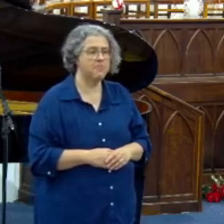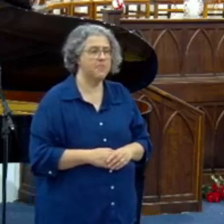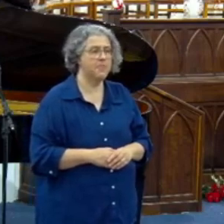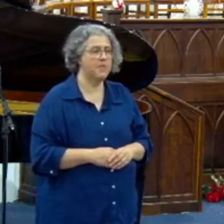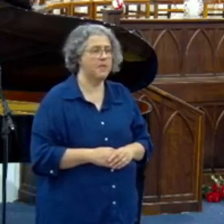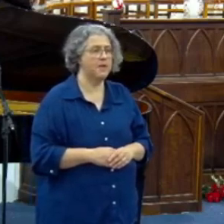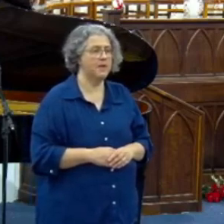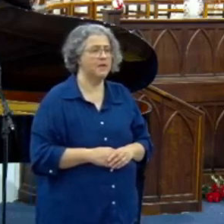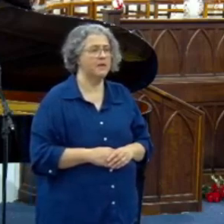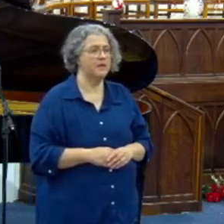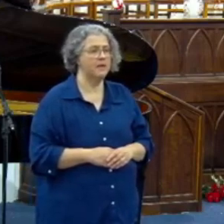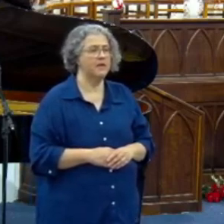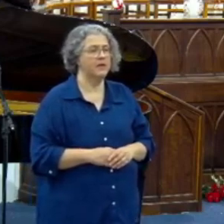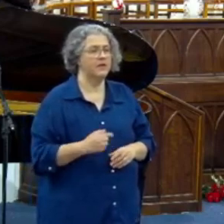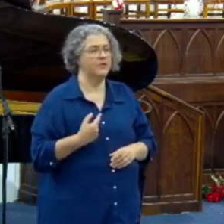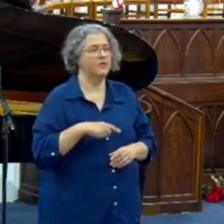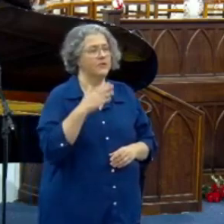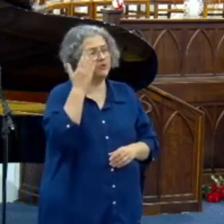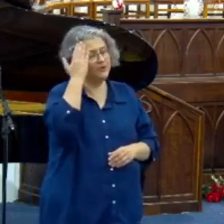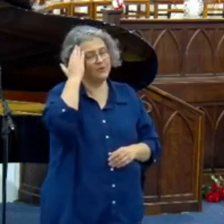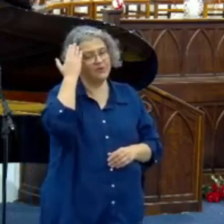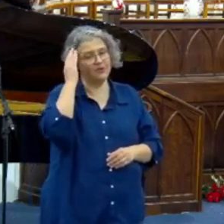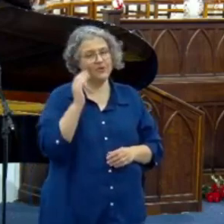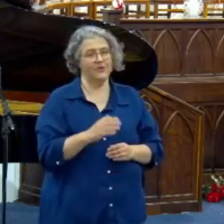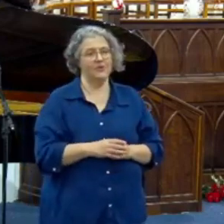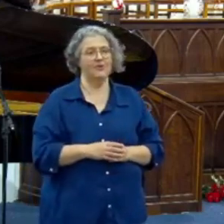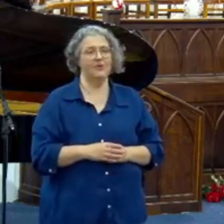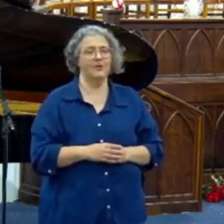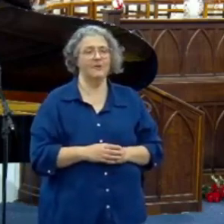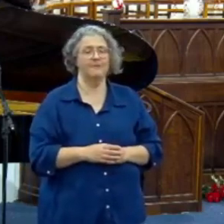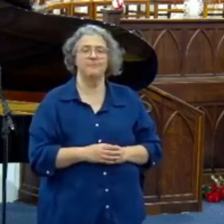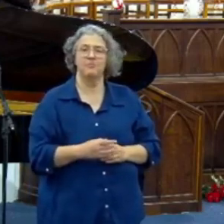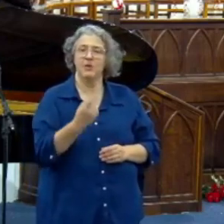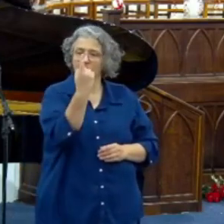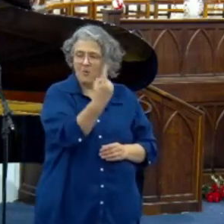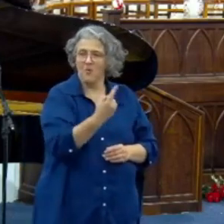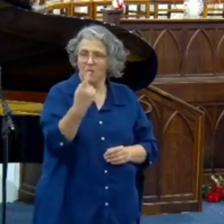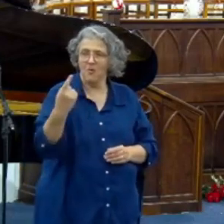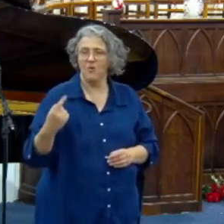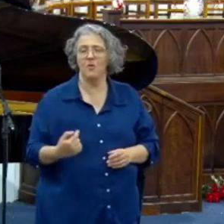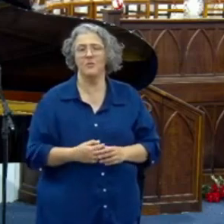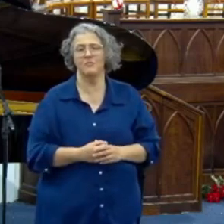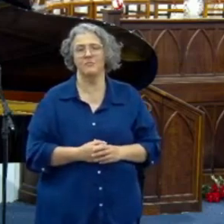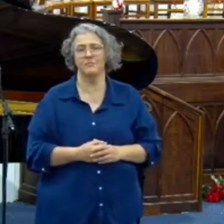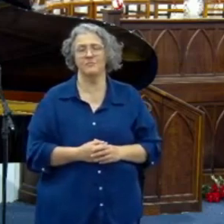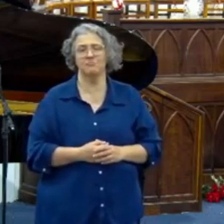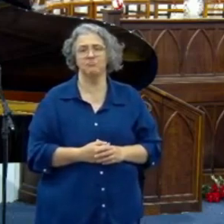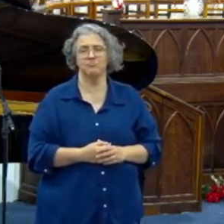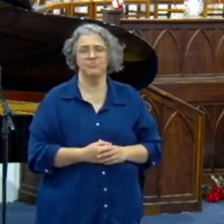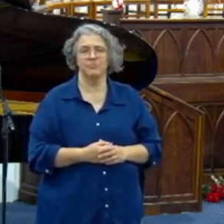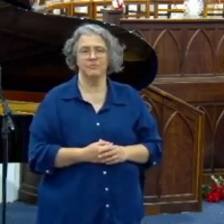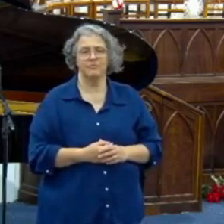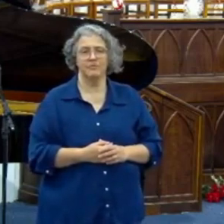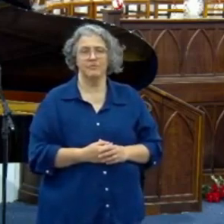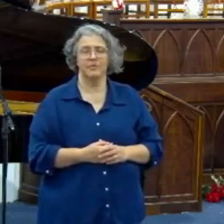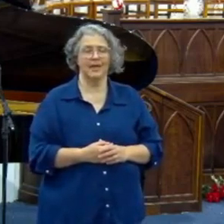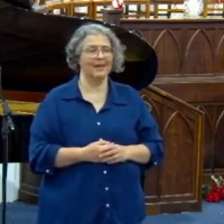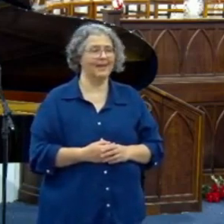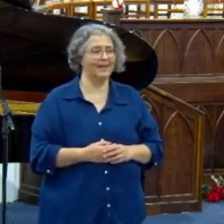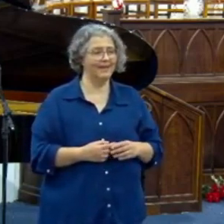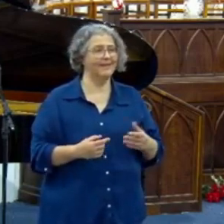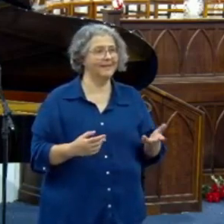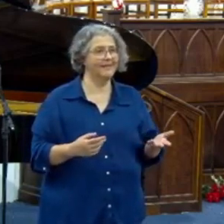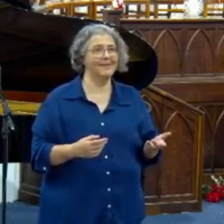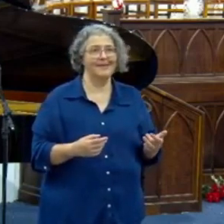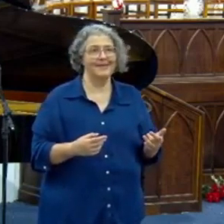lei. Para que nós saibamos que só um cumpre a lei. Um cumpriu. Para que ninguém se tenha a vã expectativa